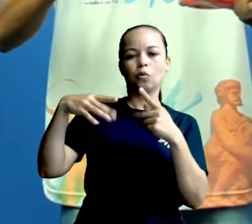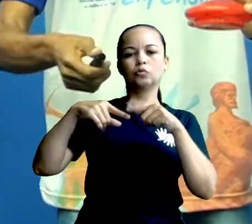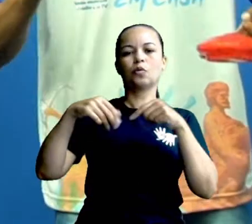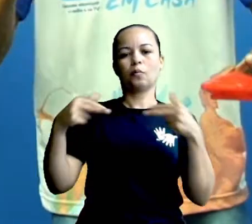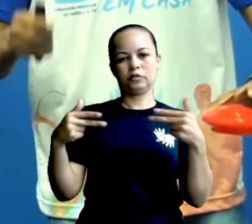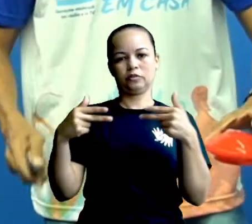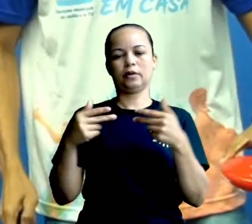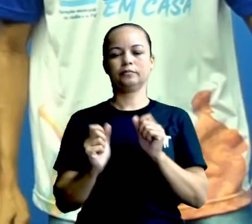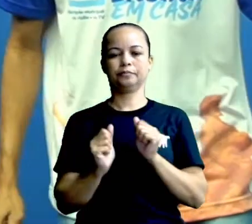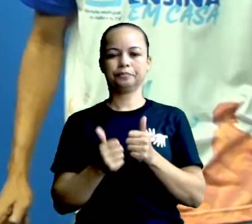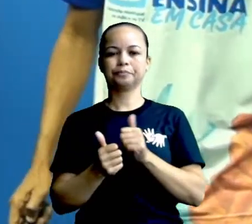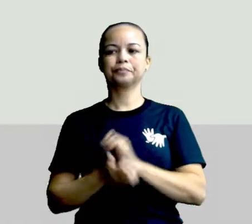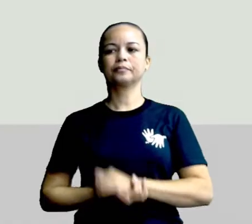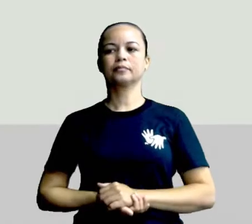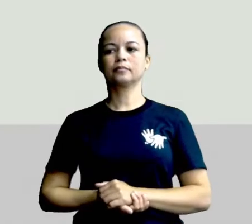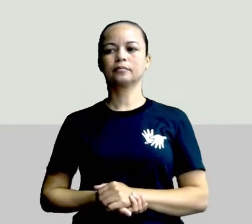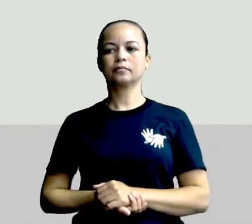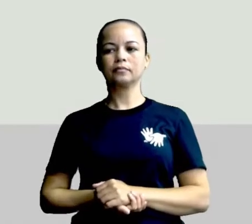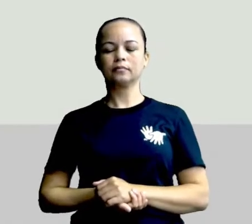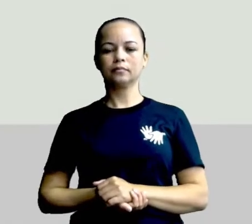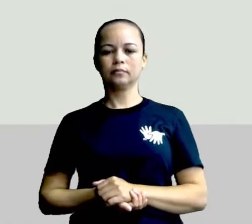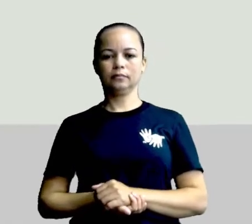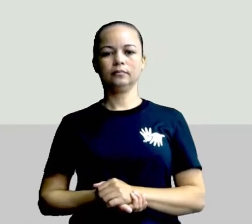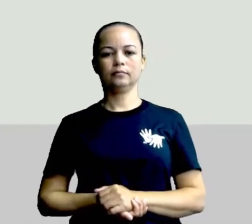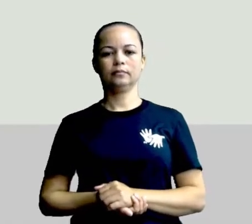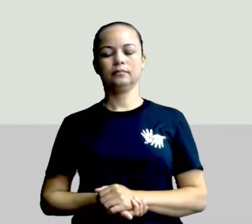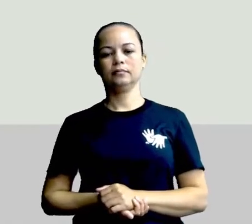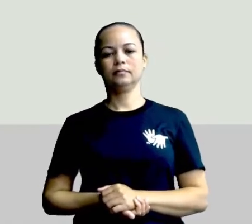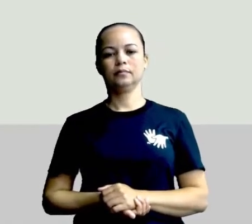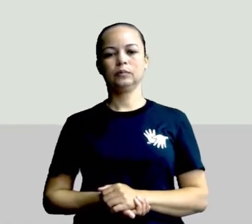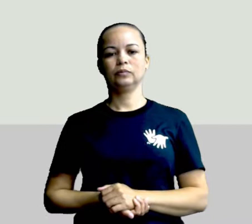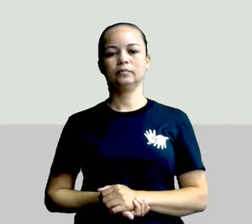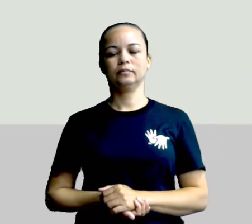objeto. Beleza? Vamos lá para o slide.